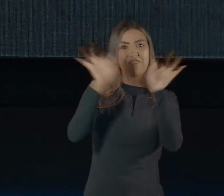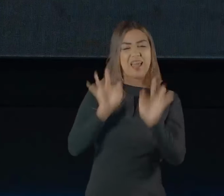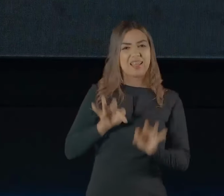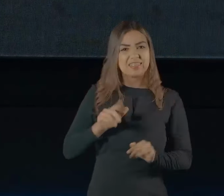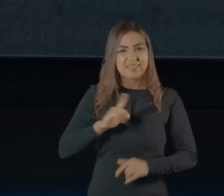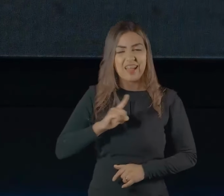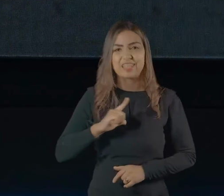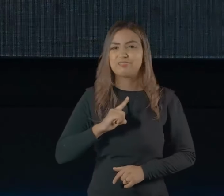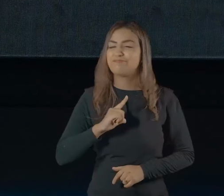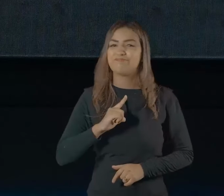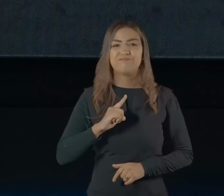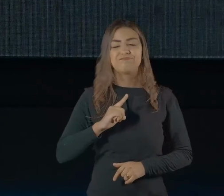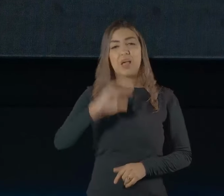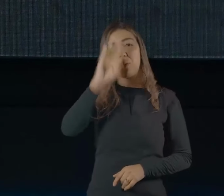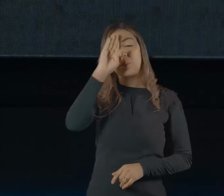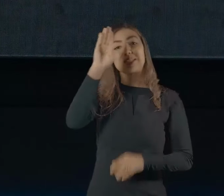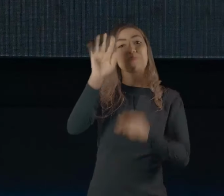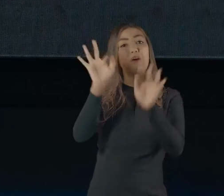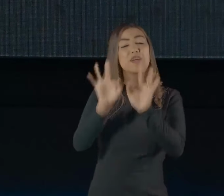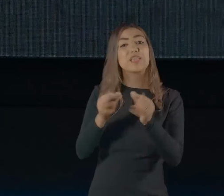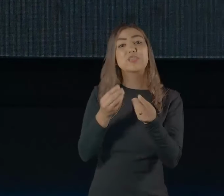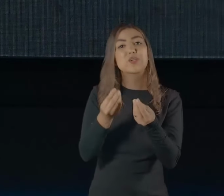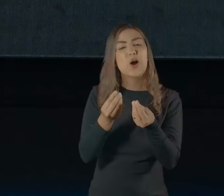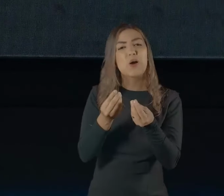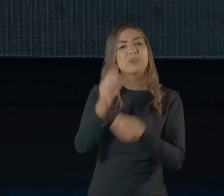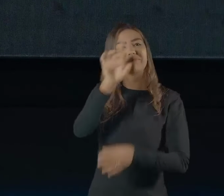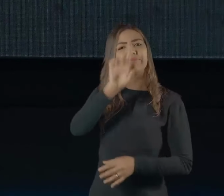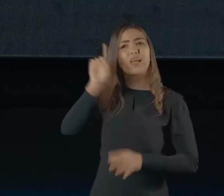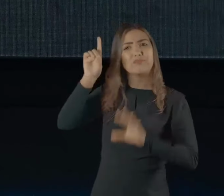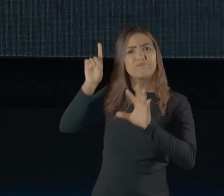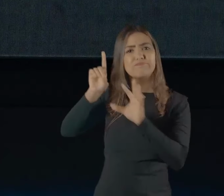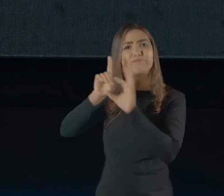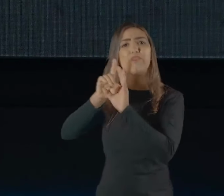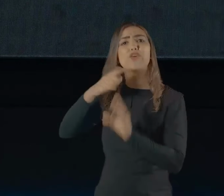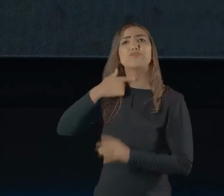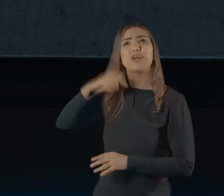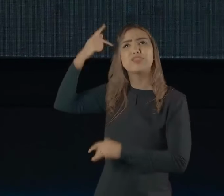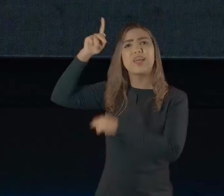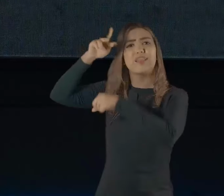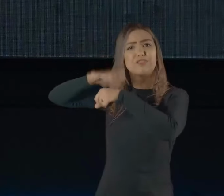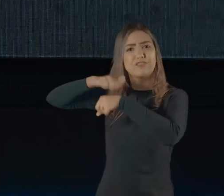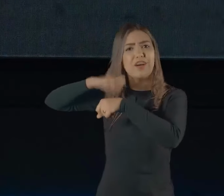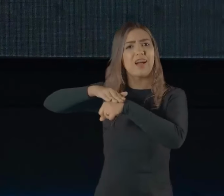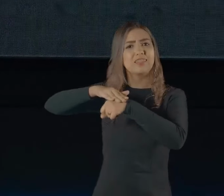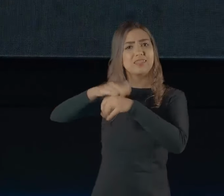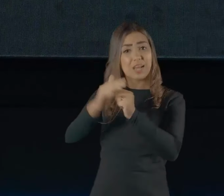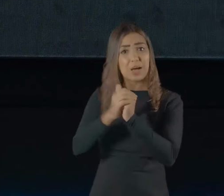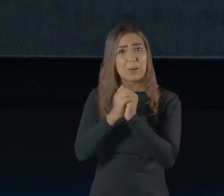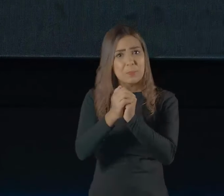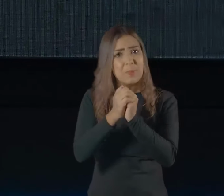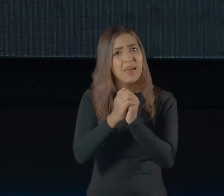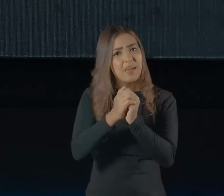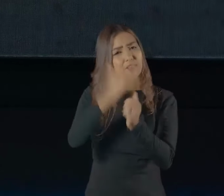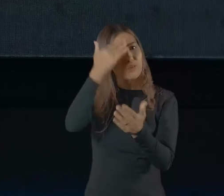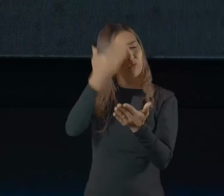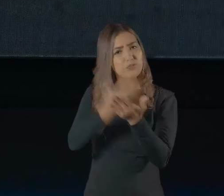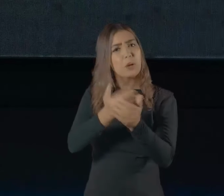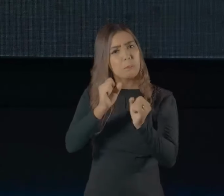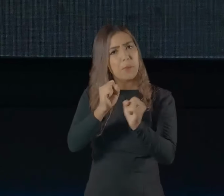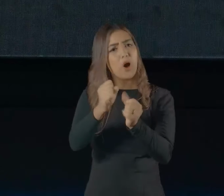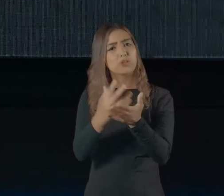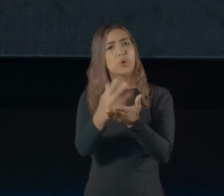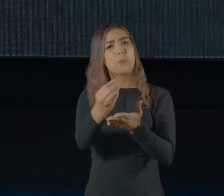estar no centro da vontade de Deus e cumprir o seu chamado. Amém, irmãos? Glória a Deus. Você pode aplaudir o Senhor?